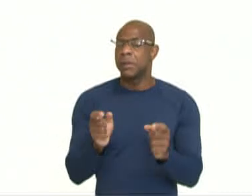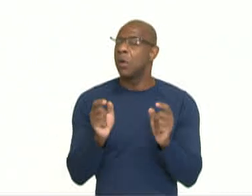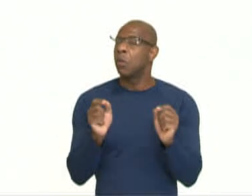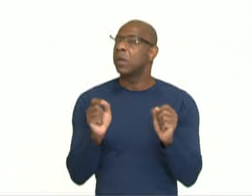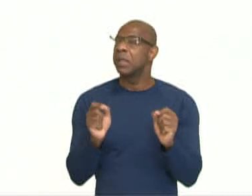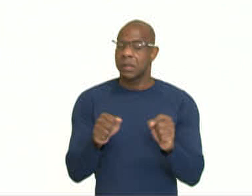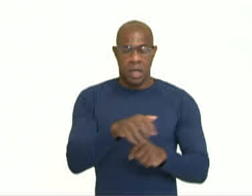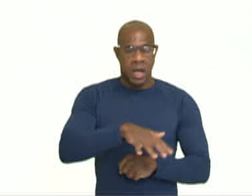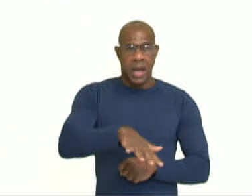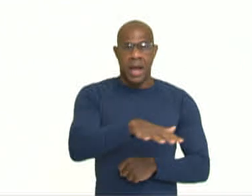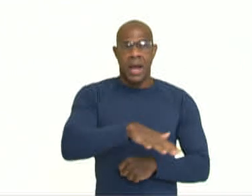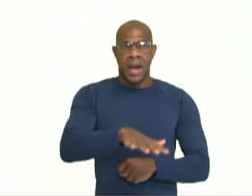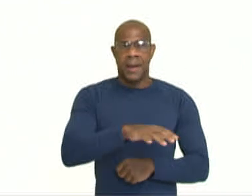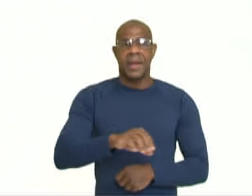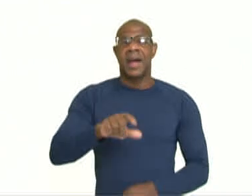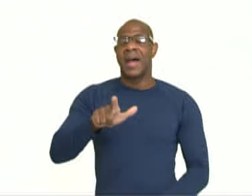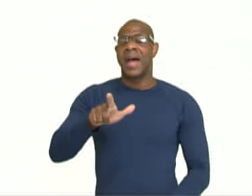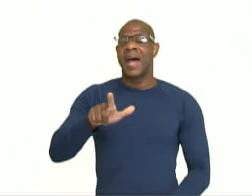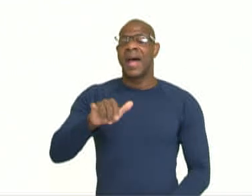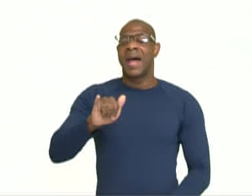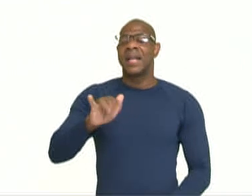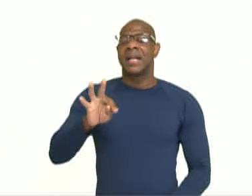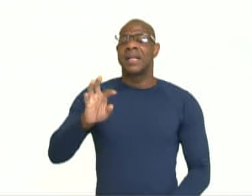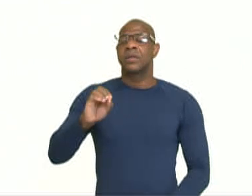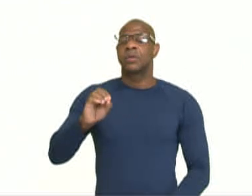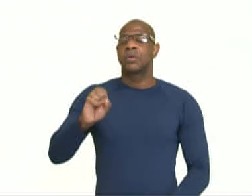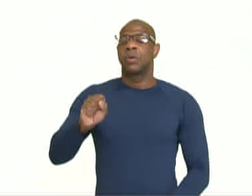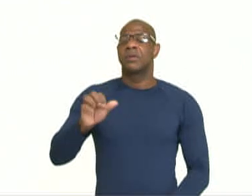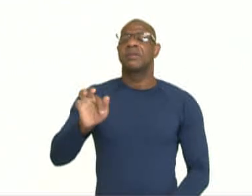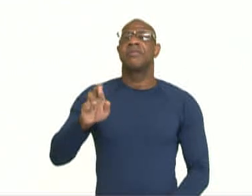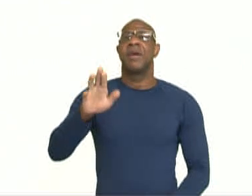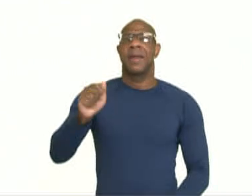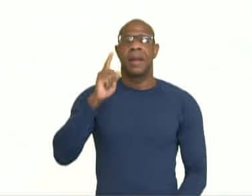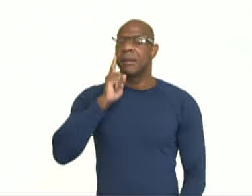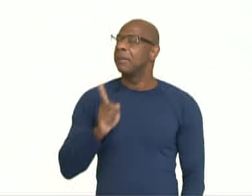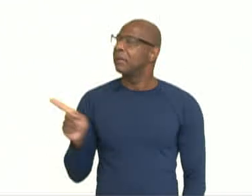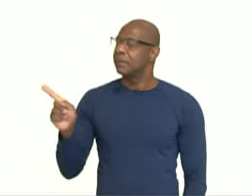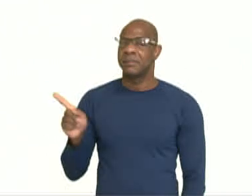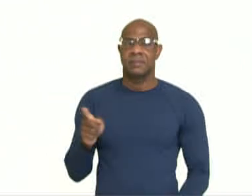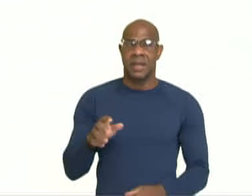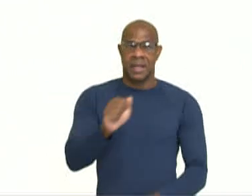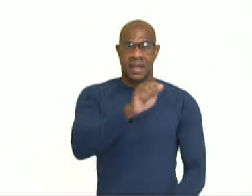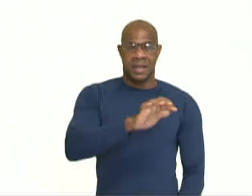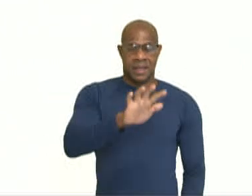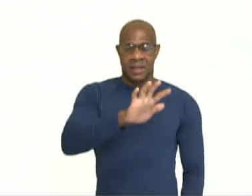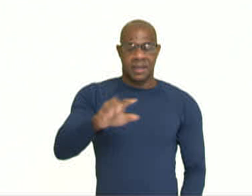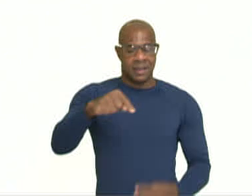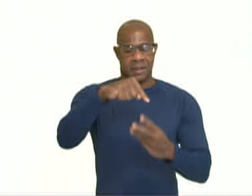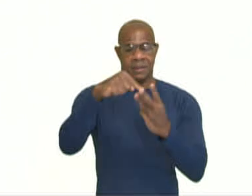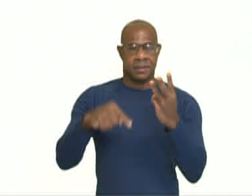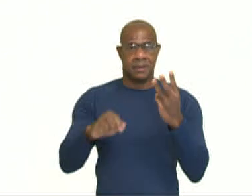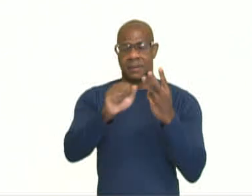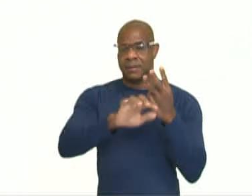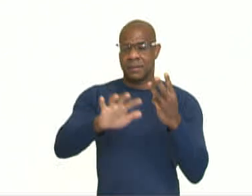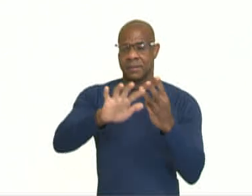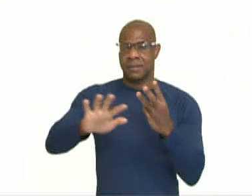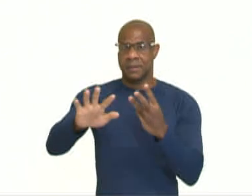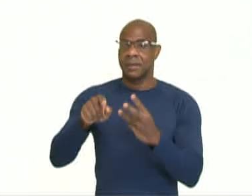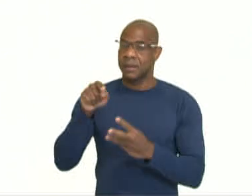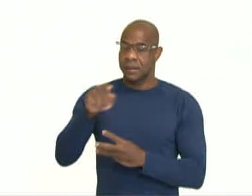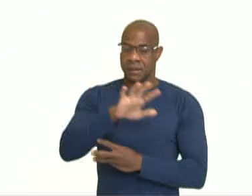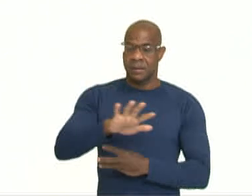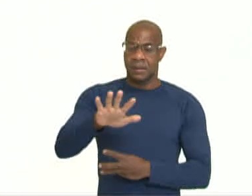desta área chamada litosfera. Na imagem que nós temos aqui, resgatada, três fotos, e nessas